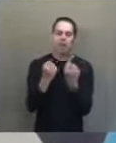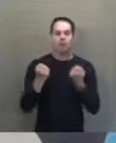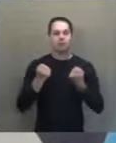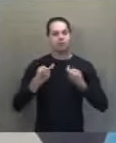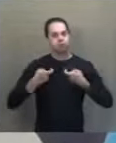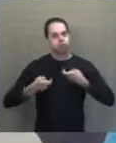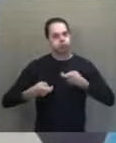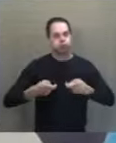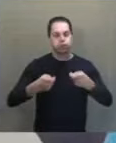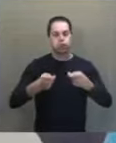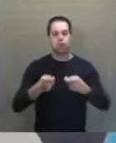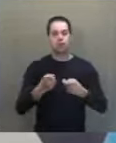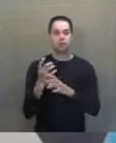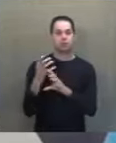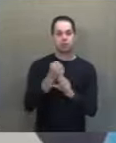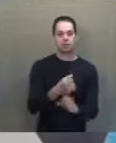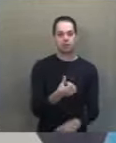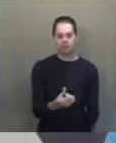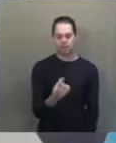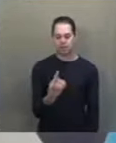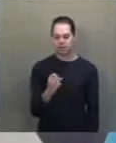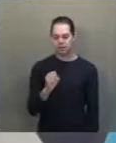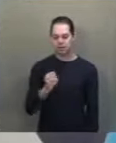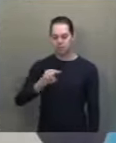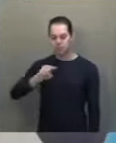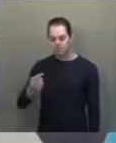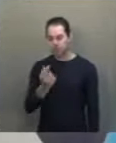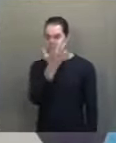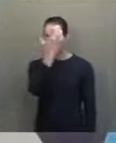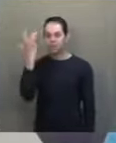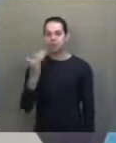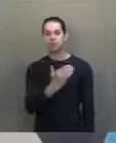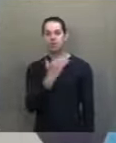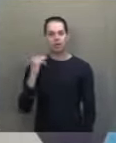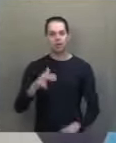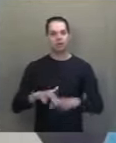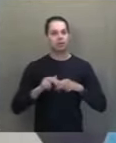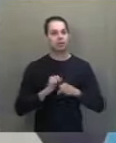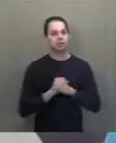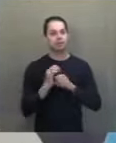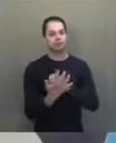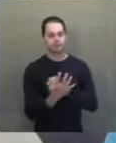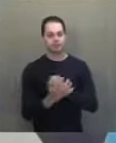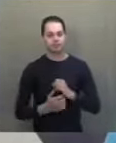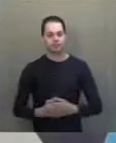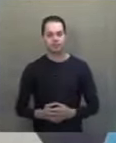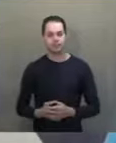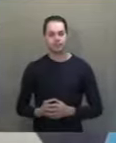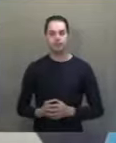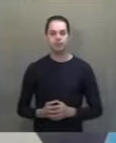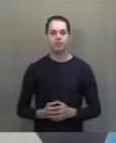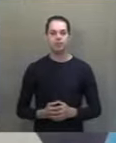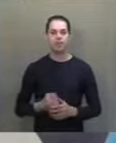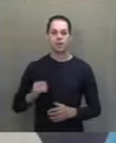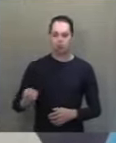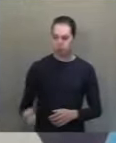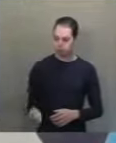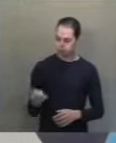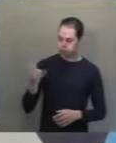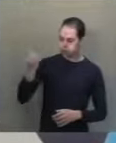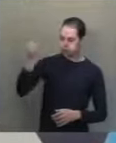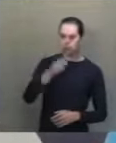de 618 mil brasileiros morreram em decorrência da Covid. Os juros subiram,